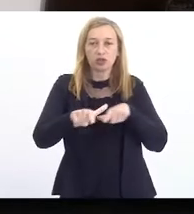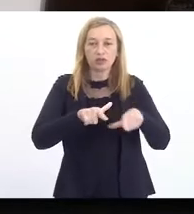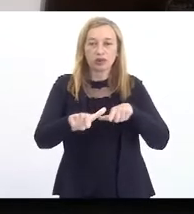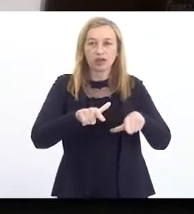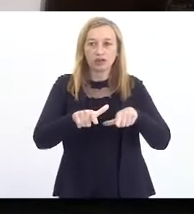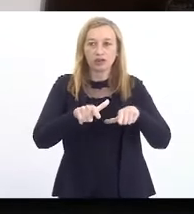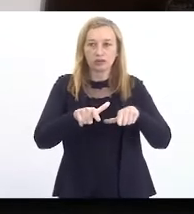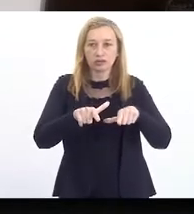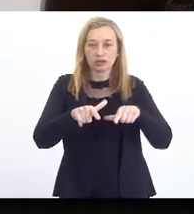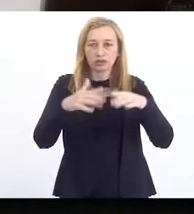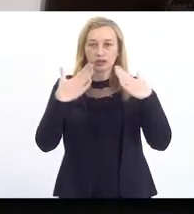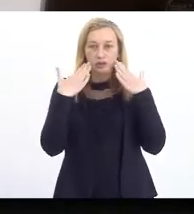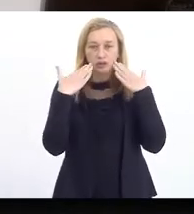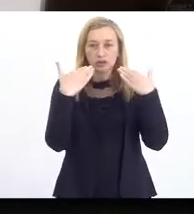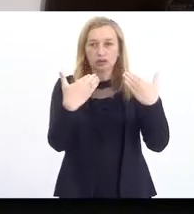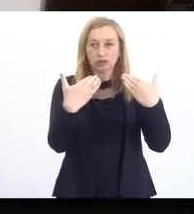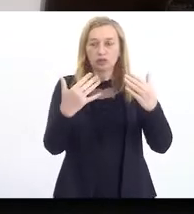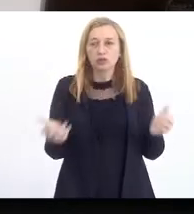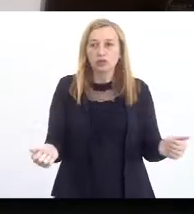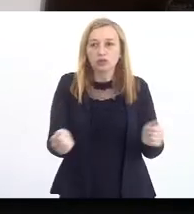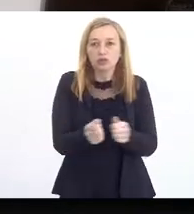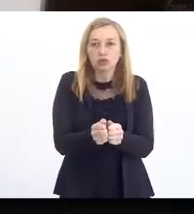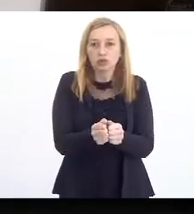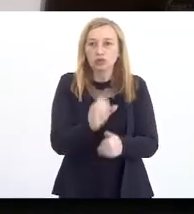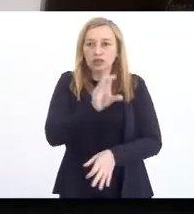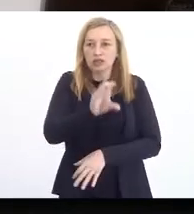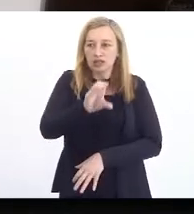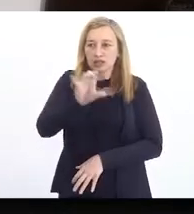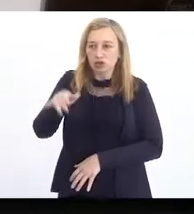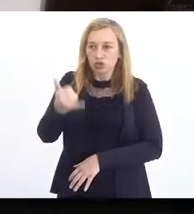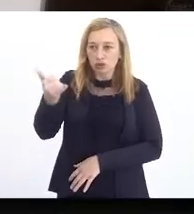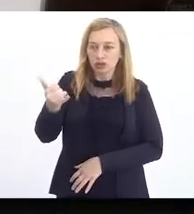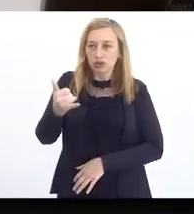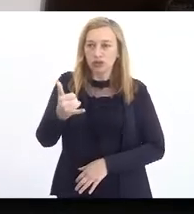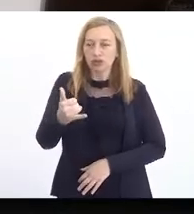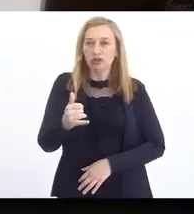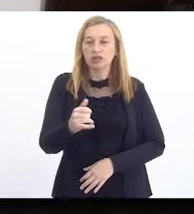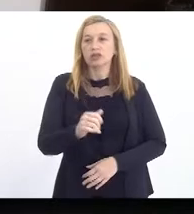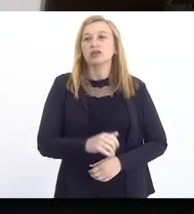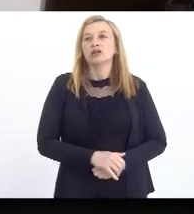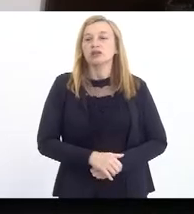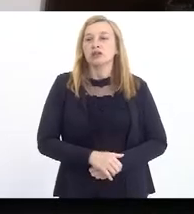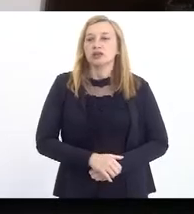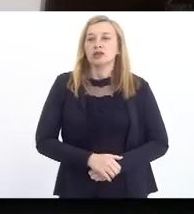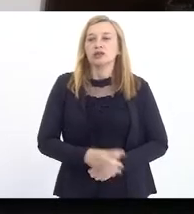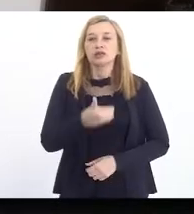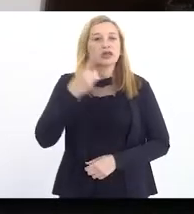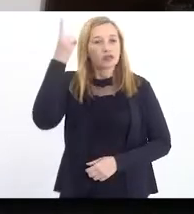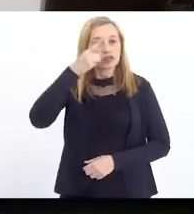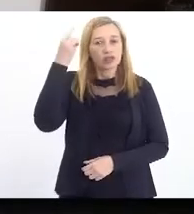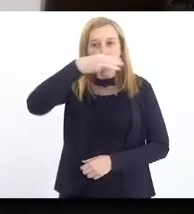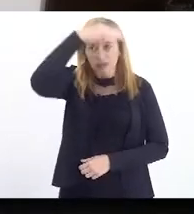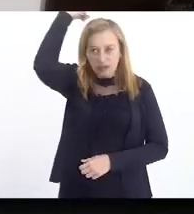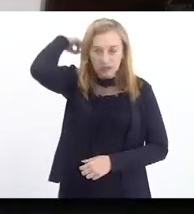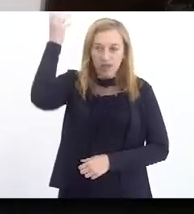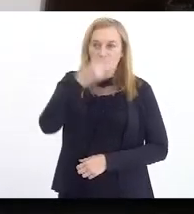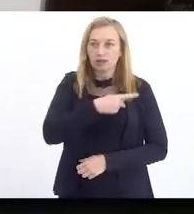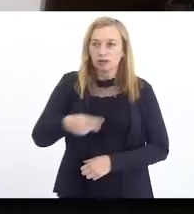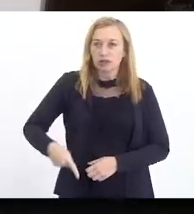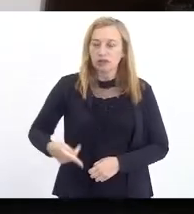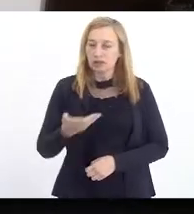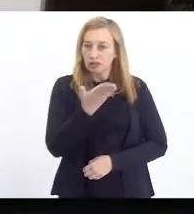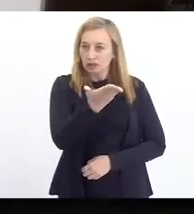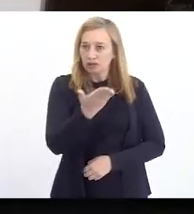audiência pública em conjunto com a CCJ, que é presidida pelo deputado Márcio Pacheco, com a